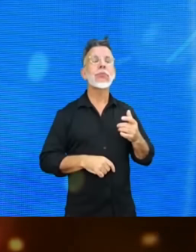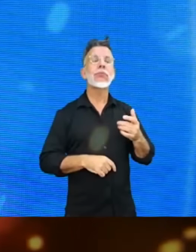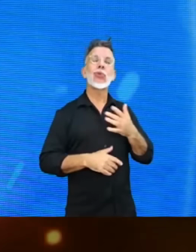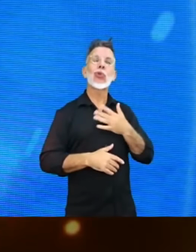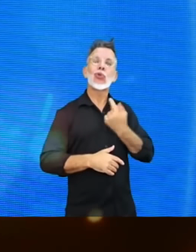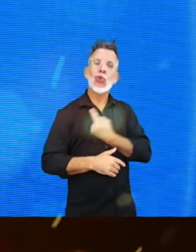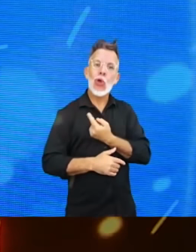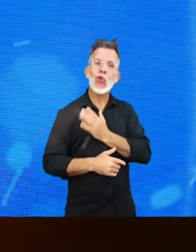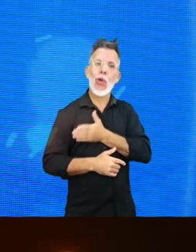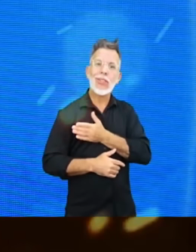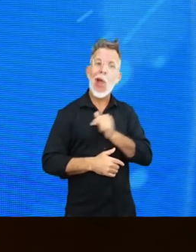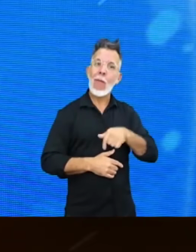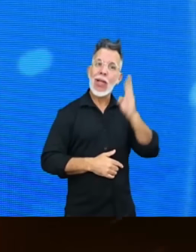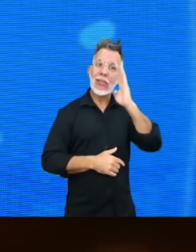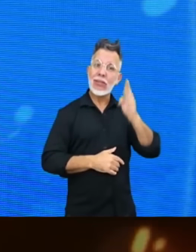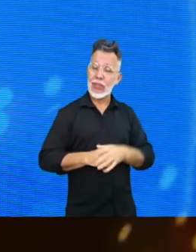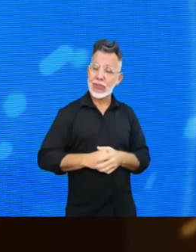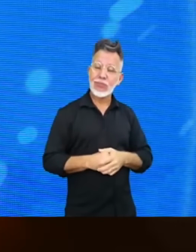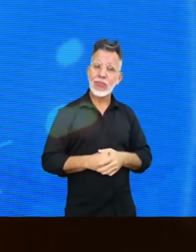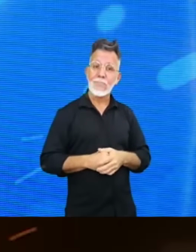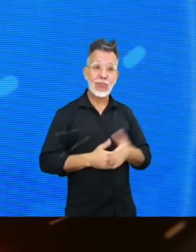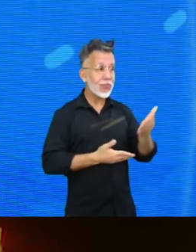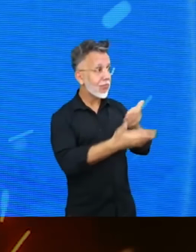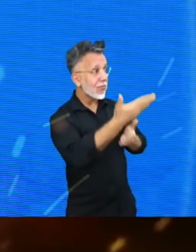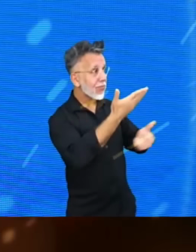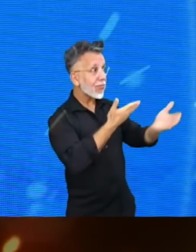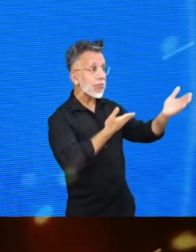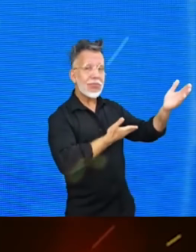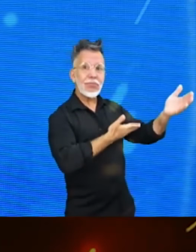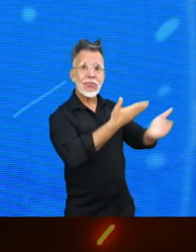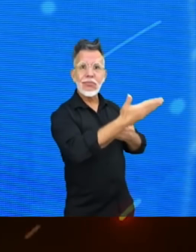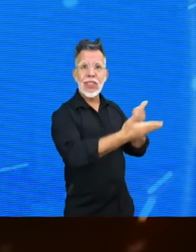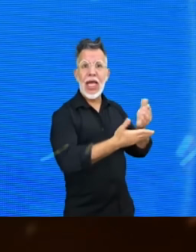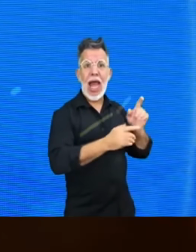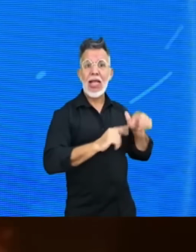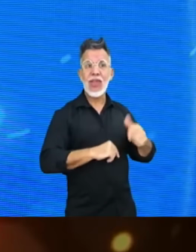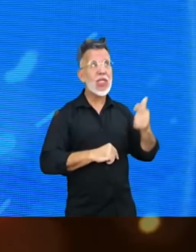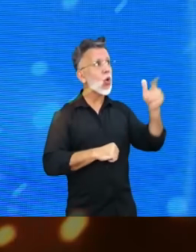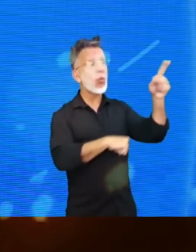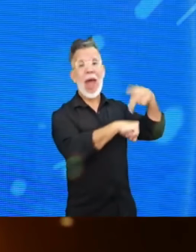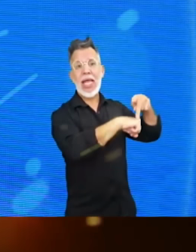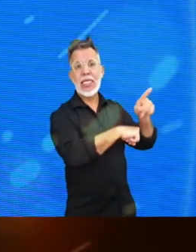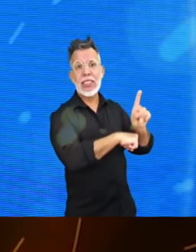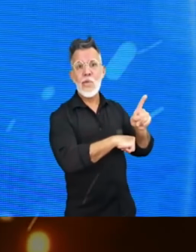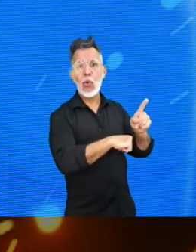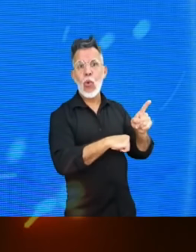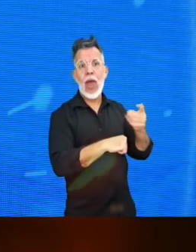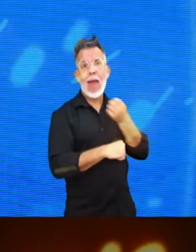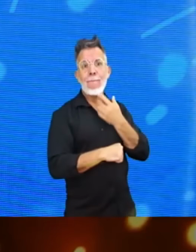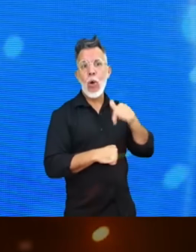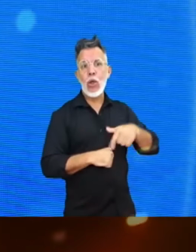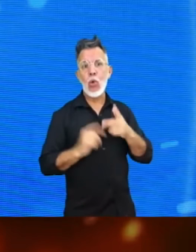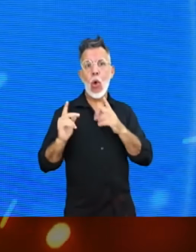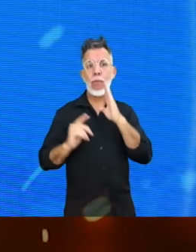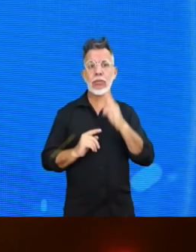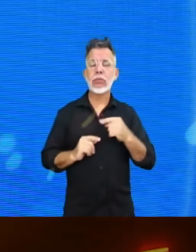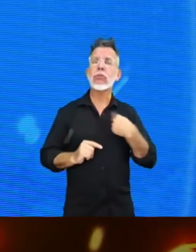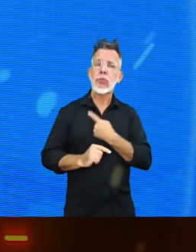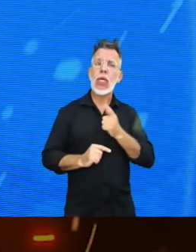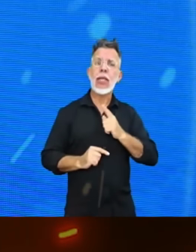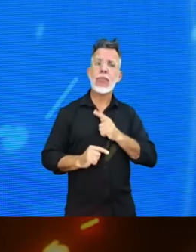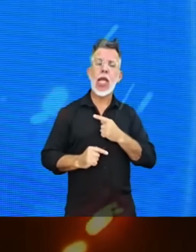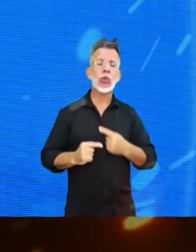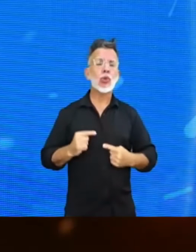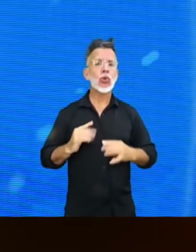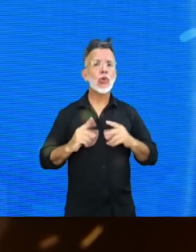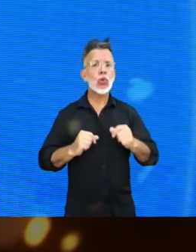se a recíproca às vezes não é verdadeira que fique com ônus quem não aceita nós temos que ter todo tipo de política de inclusão